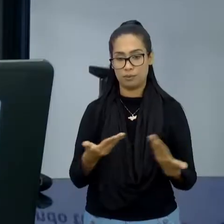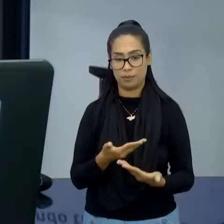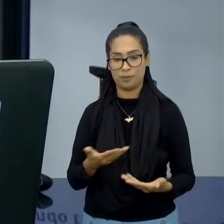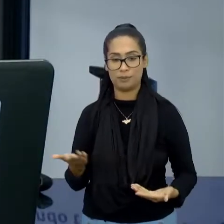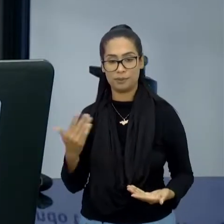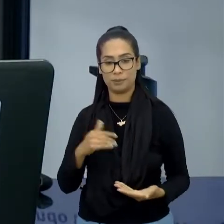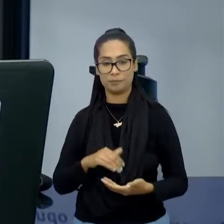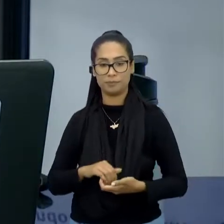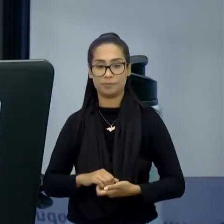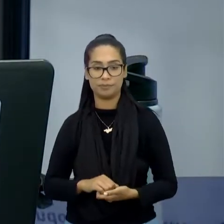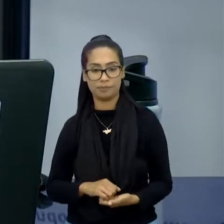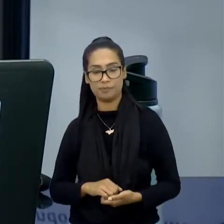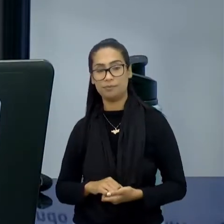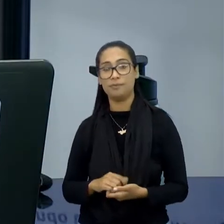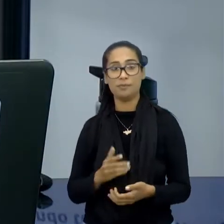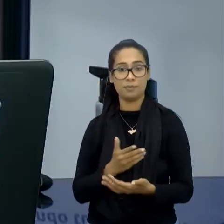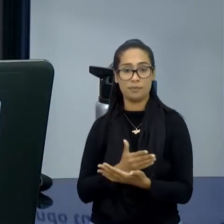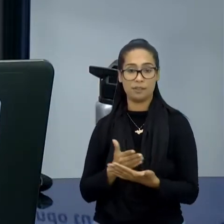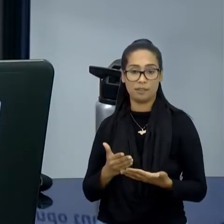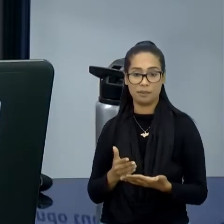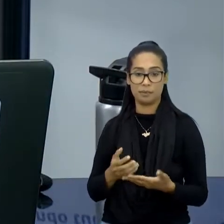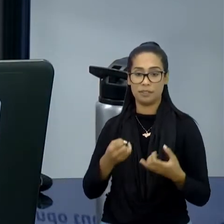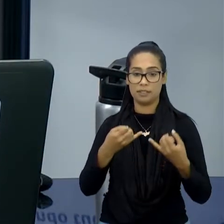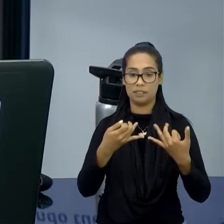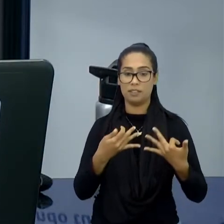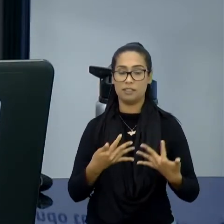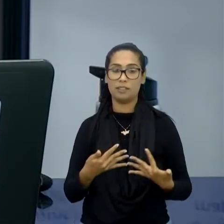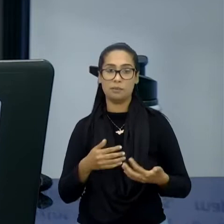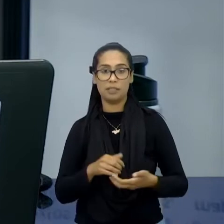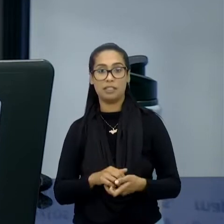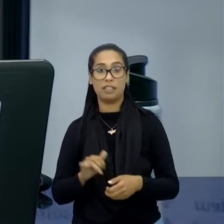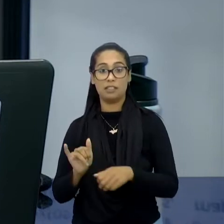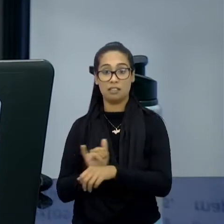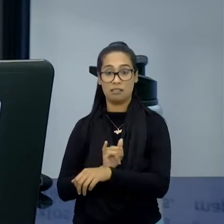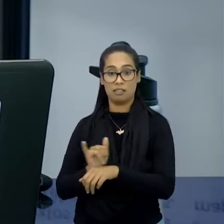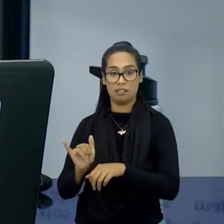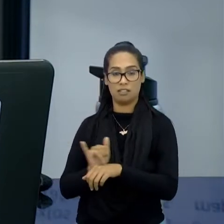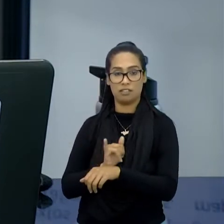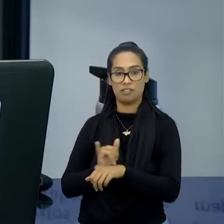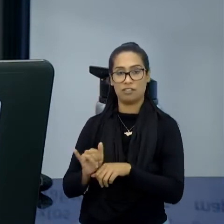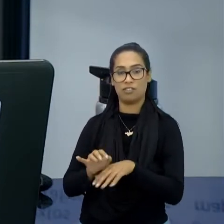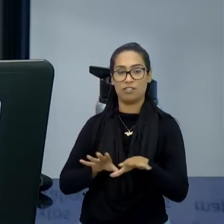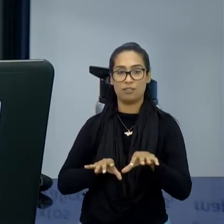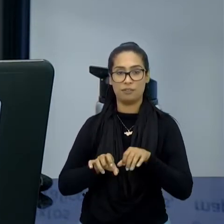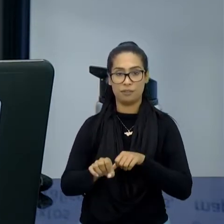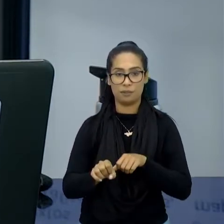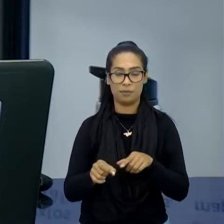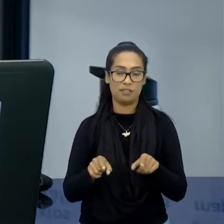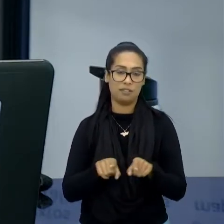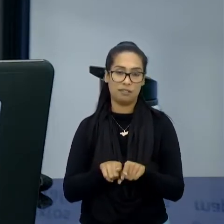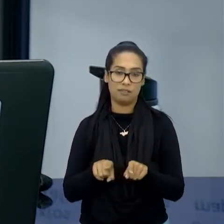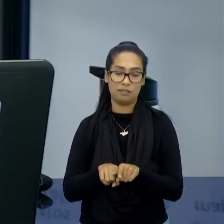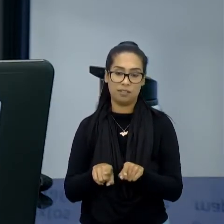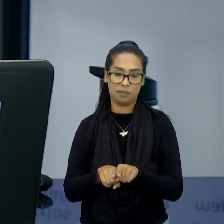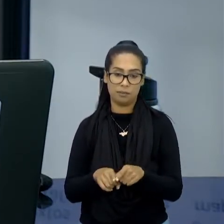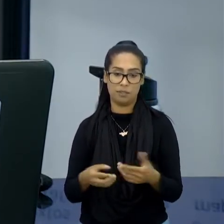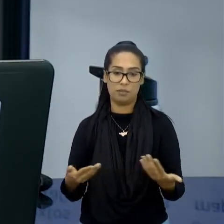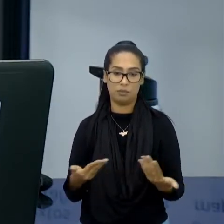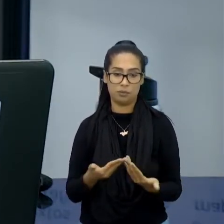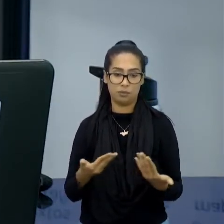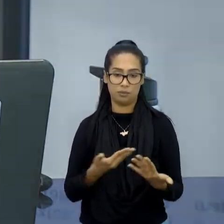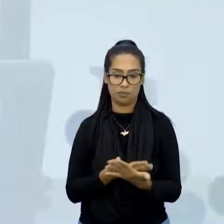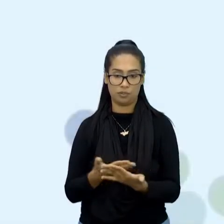lá. Então, vou começar enunciando aqui para vocês a habilidade da formação geral básica, com a qual trabalharemos na aula de